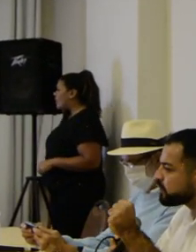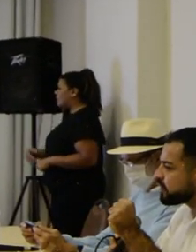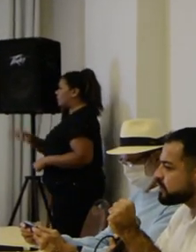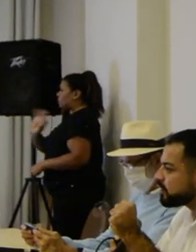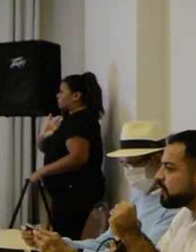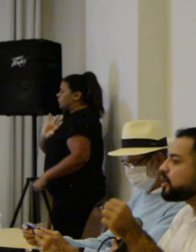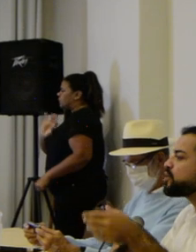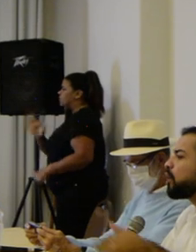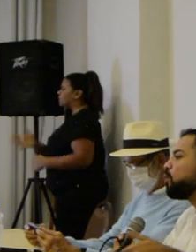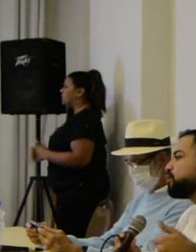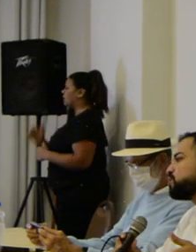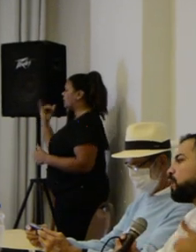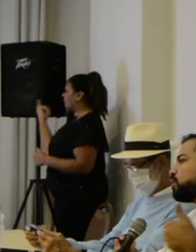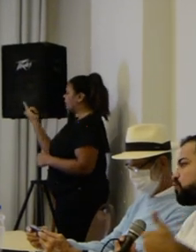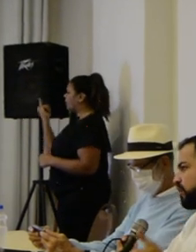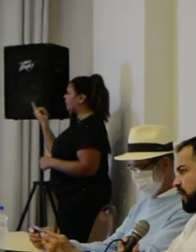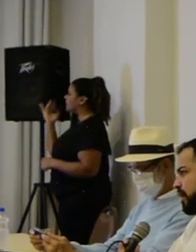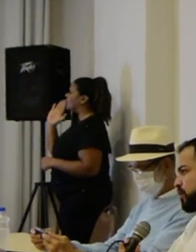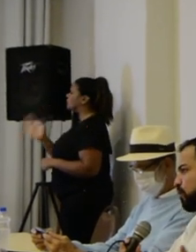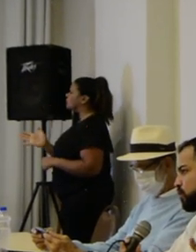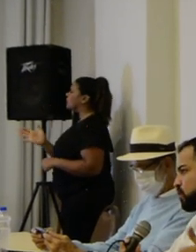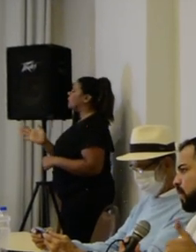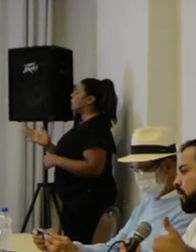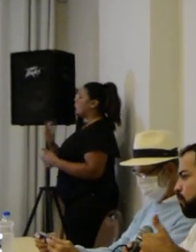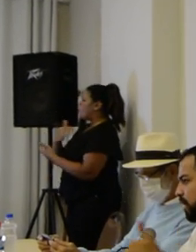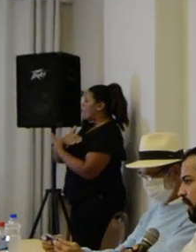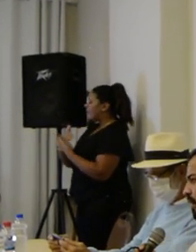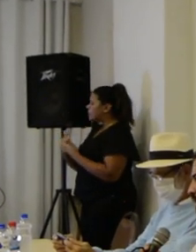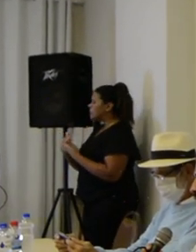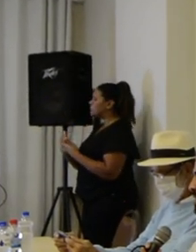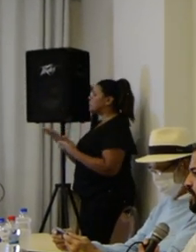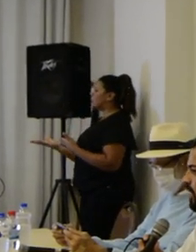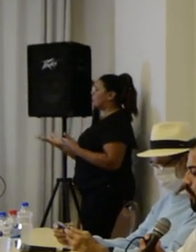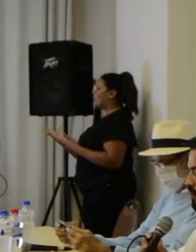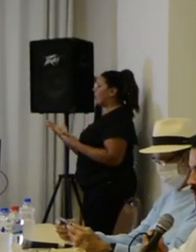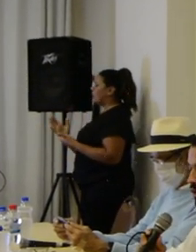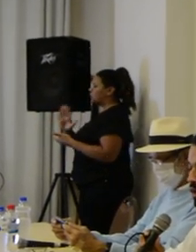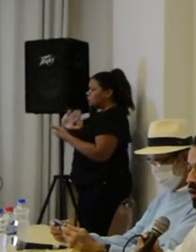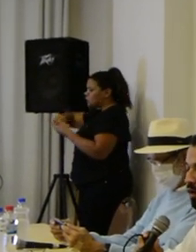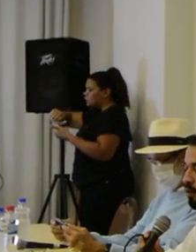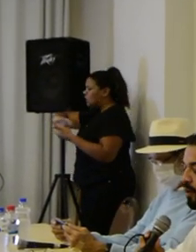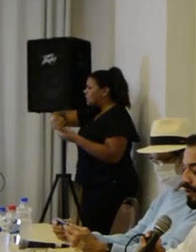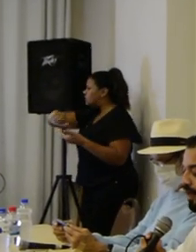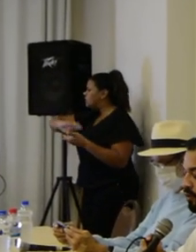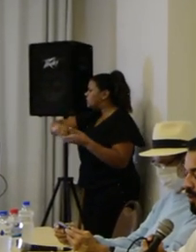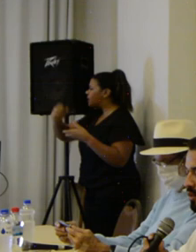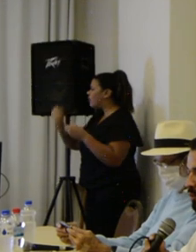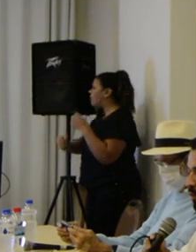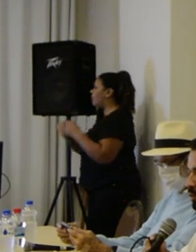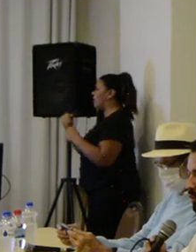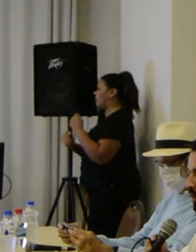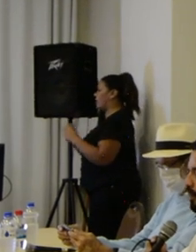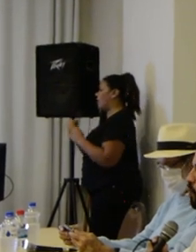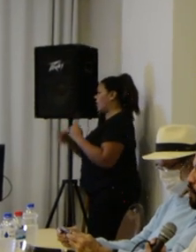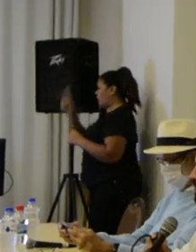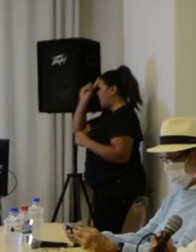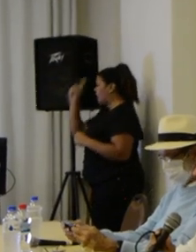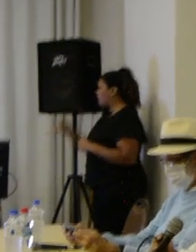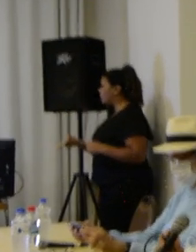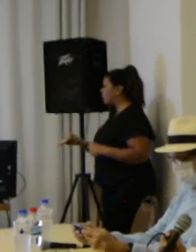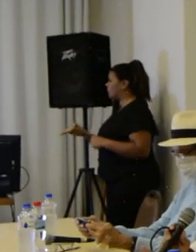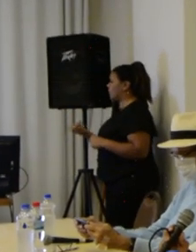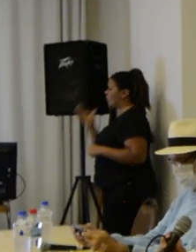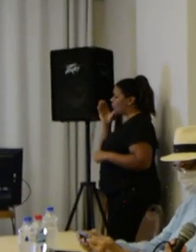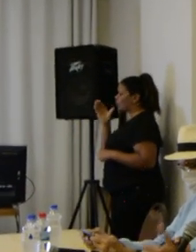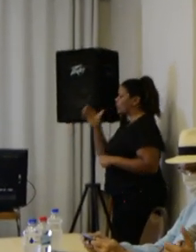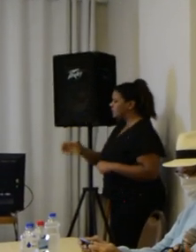a importância e já começou a notificar, já começou a revocar esses carros aí. E o mandato recebeu também denúncias. Então,